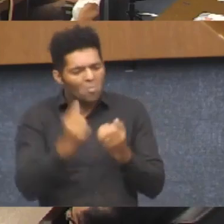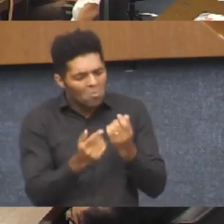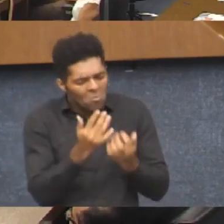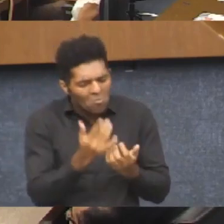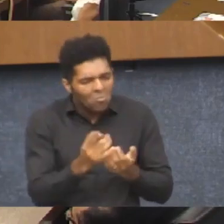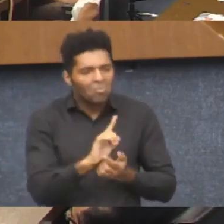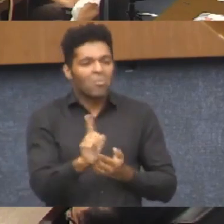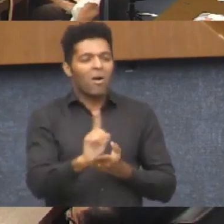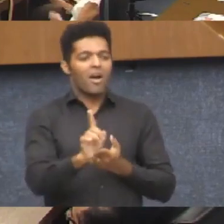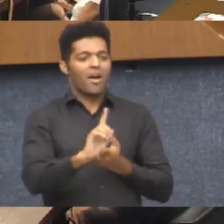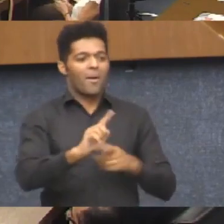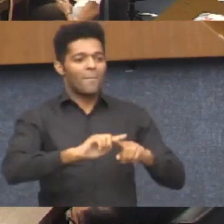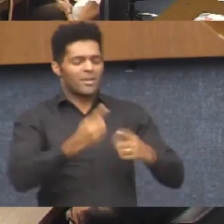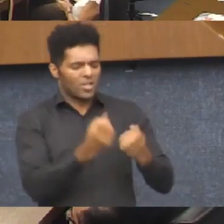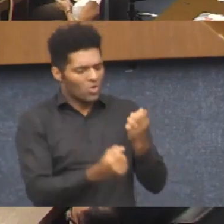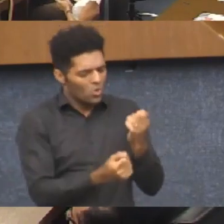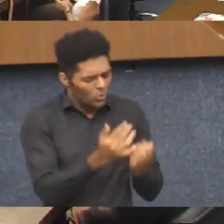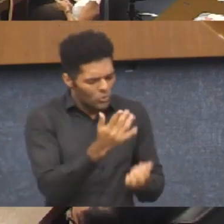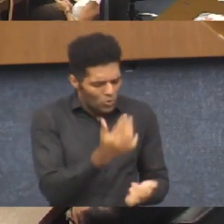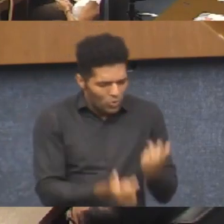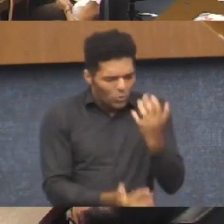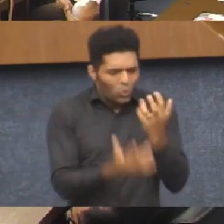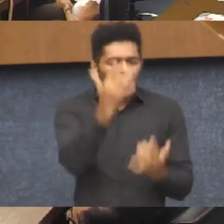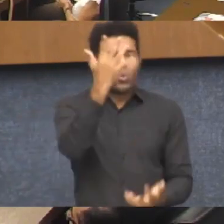queimam, mas outros